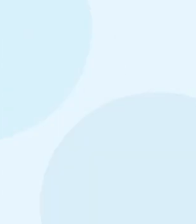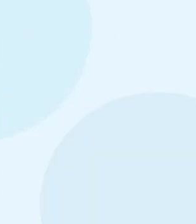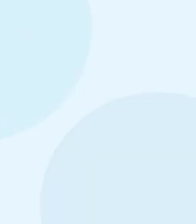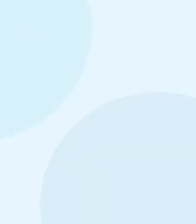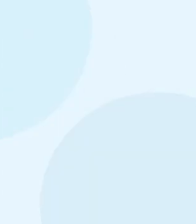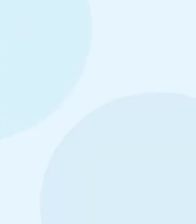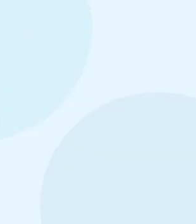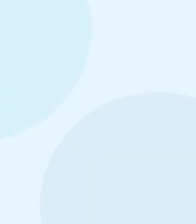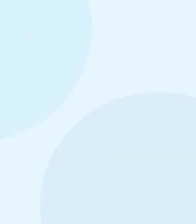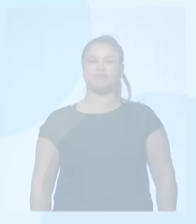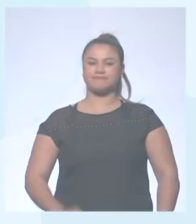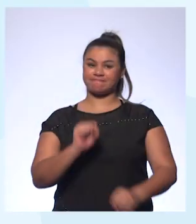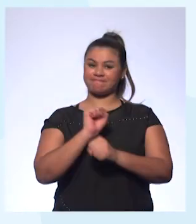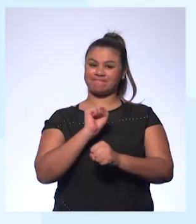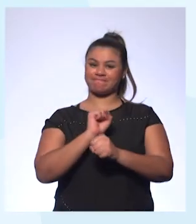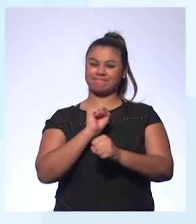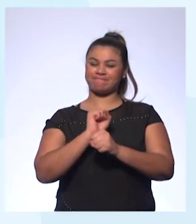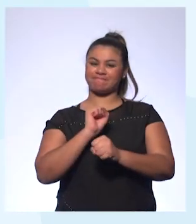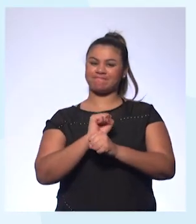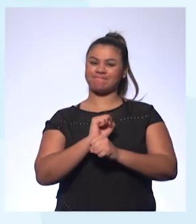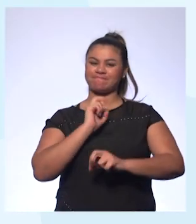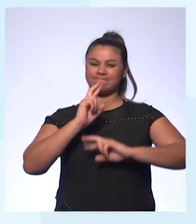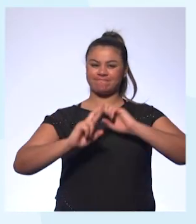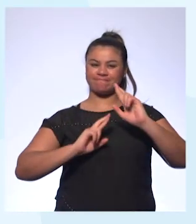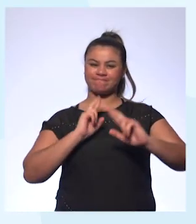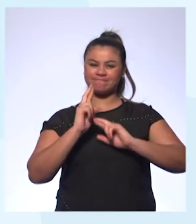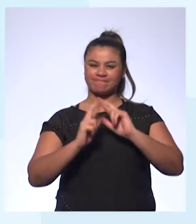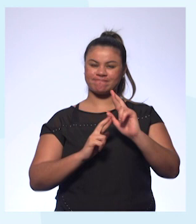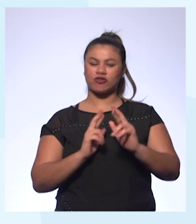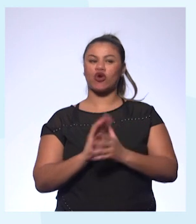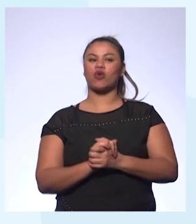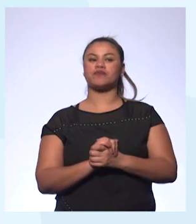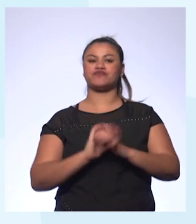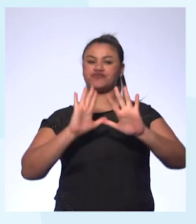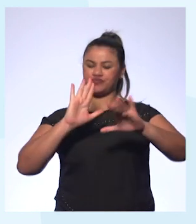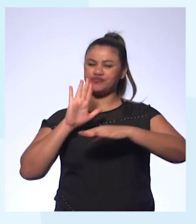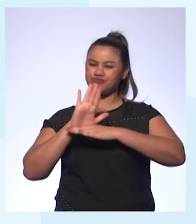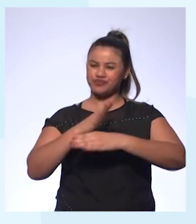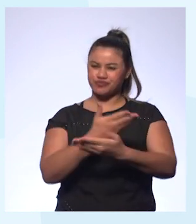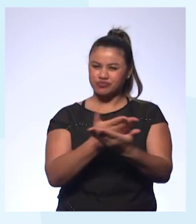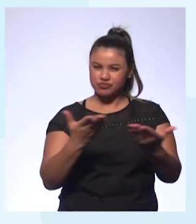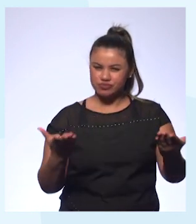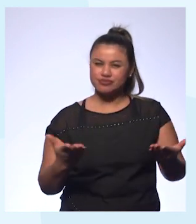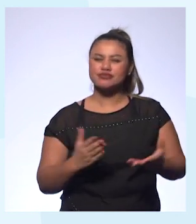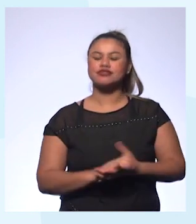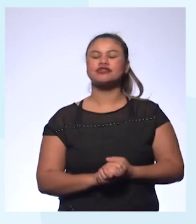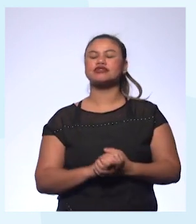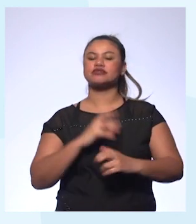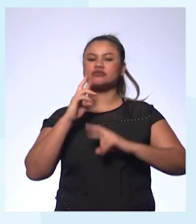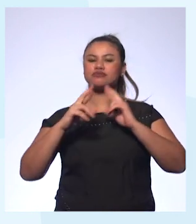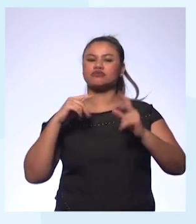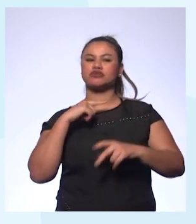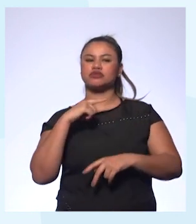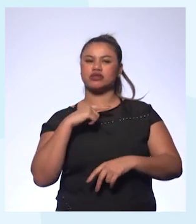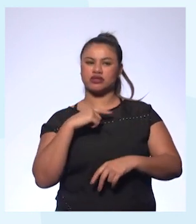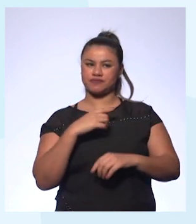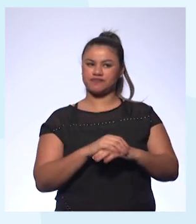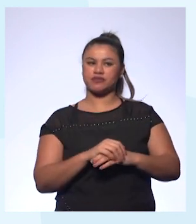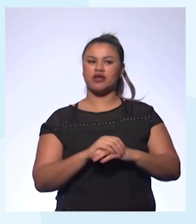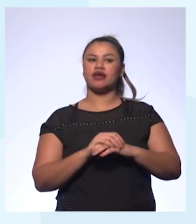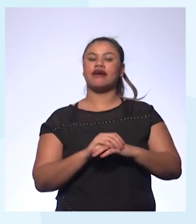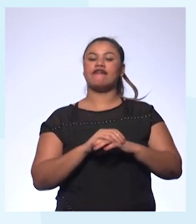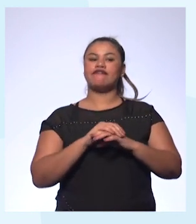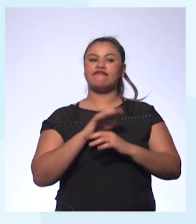Ah e ainda estou aguardando as respostas vamos lá então só para ajudar vocês aí quando vocês estão respondendo aos ficha